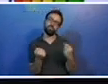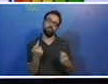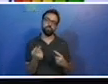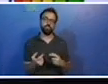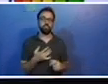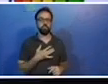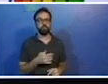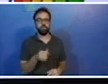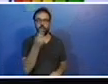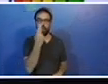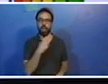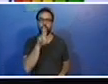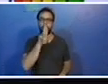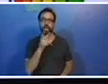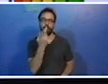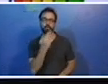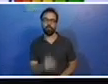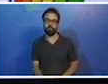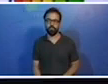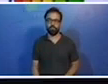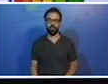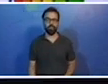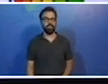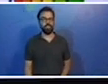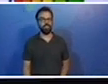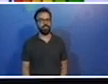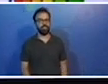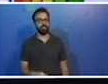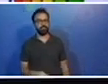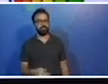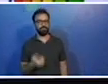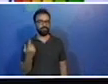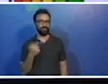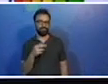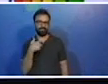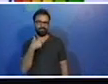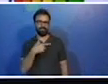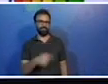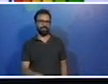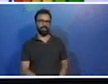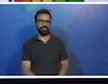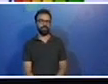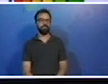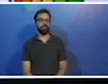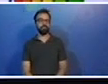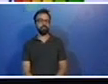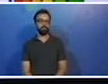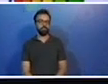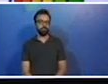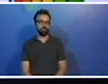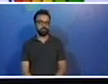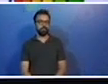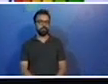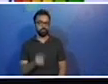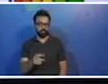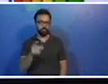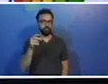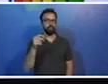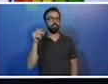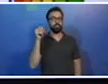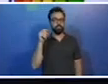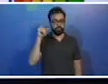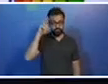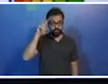sorvete. São exemplos, tá, gente? Mentira que eu não sou tão fitness assim, eu tomo sorvete toda vez, tá? Beleza? Então, lembraram dos advérbios de